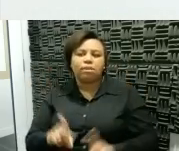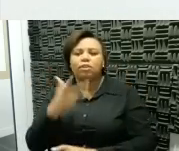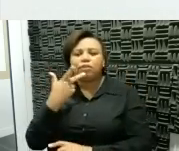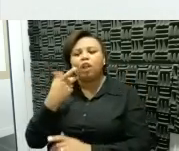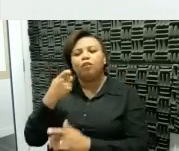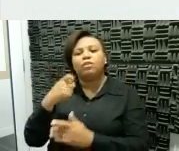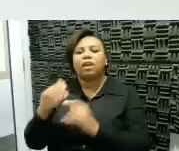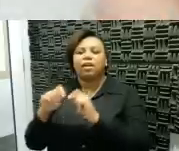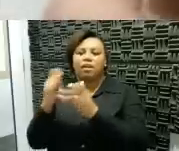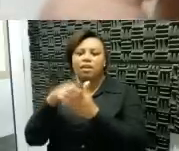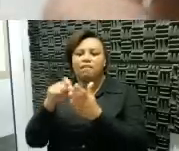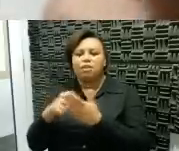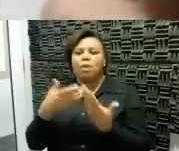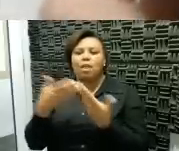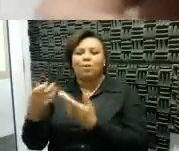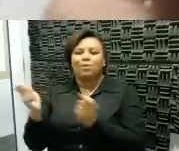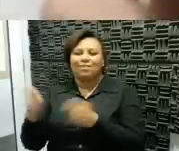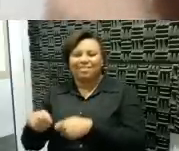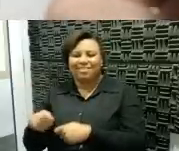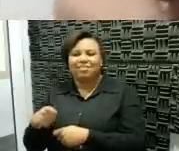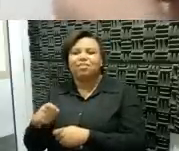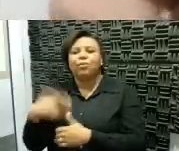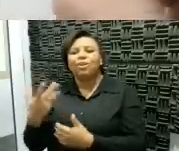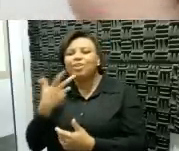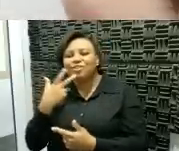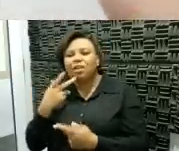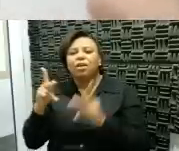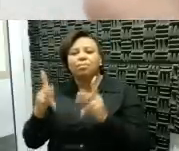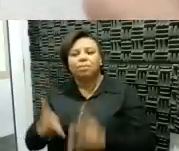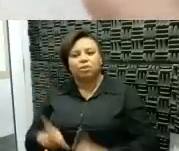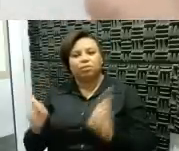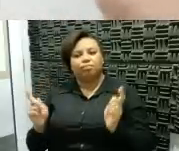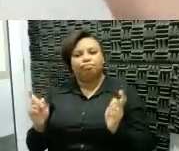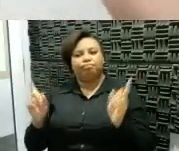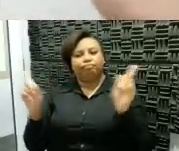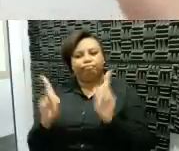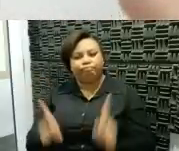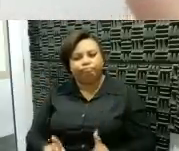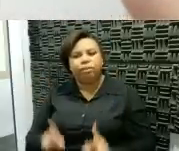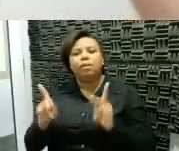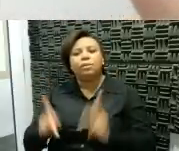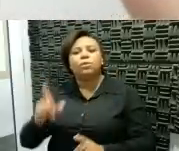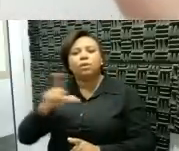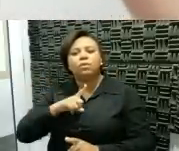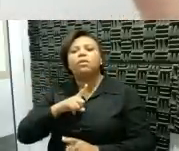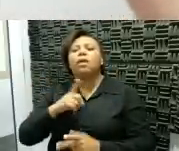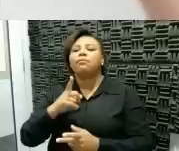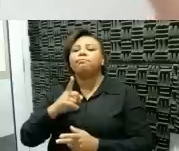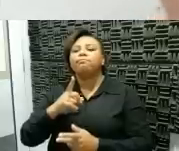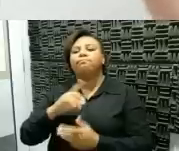quando a gente fala de pessoas com deficiência é que as pessoas tendem a ter um preconceito chamado de